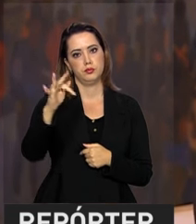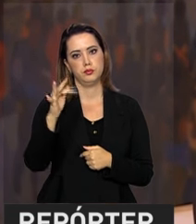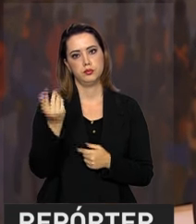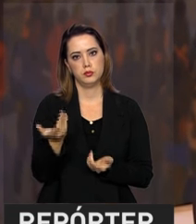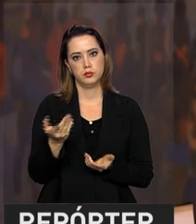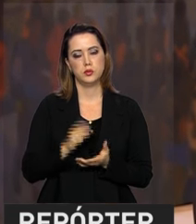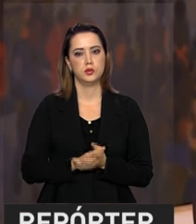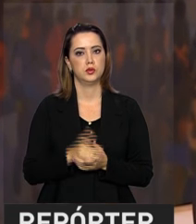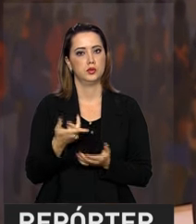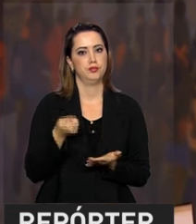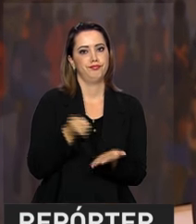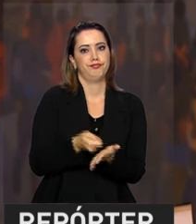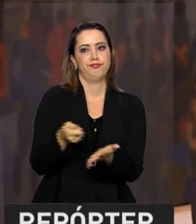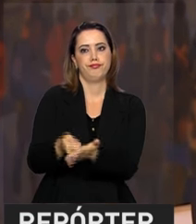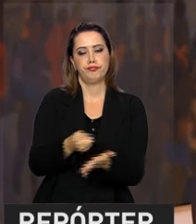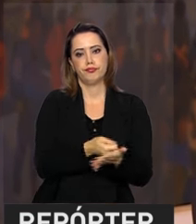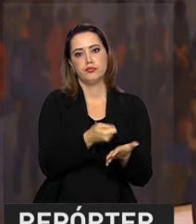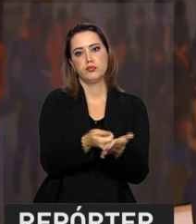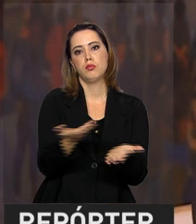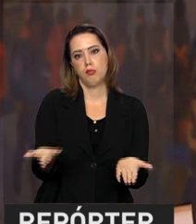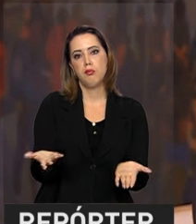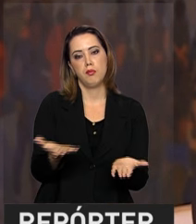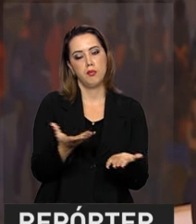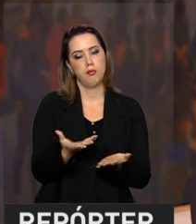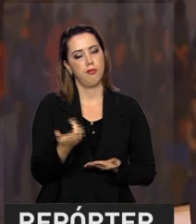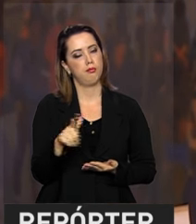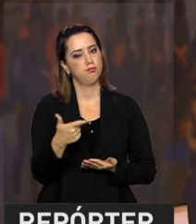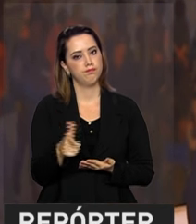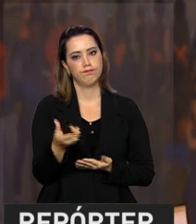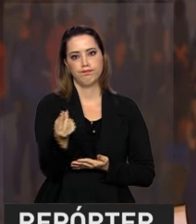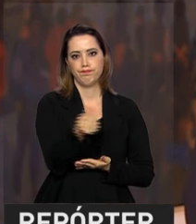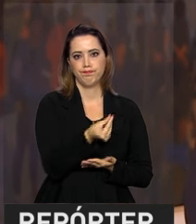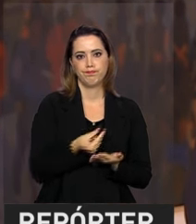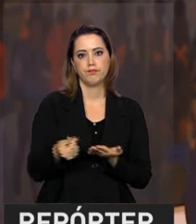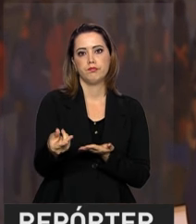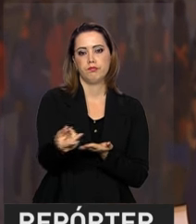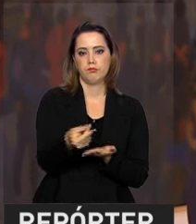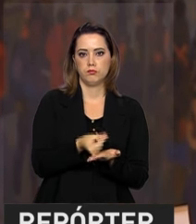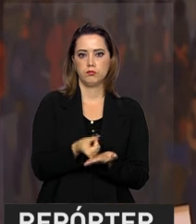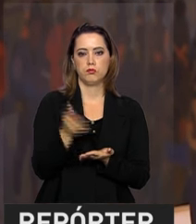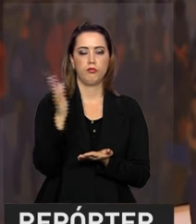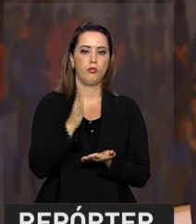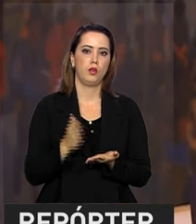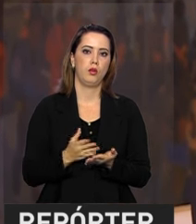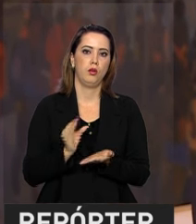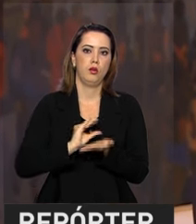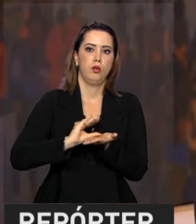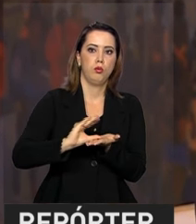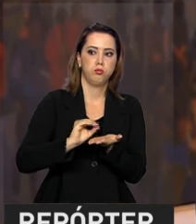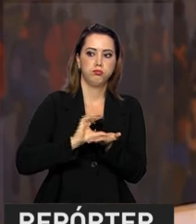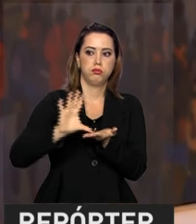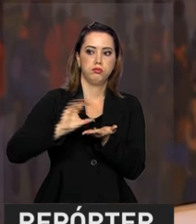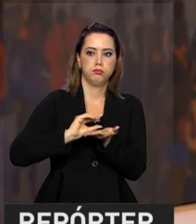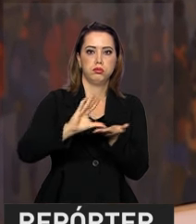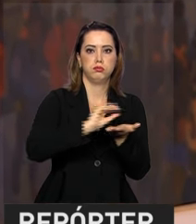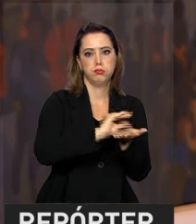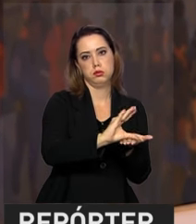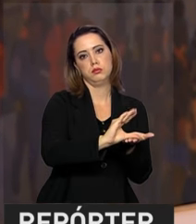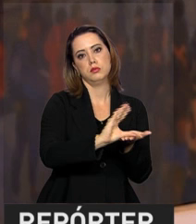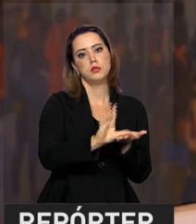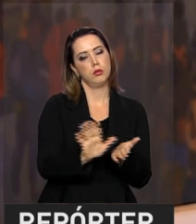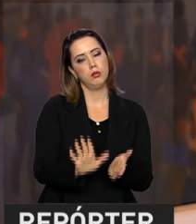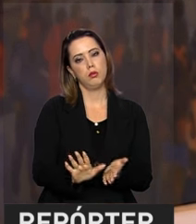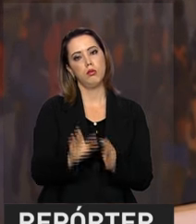há a possibilidade da sociedade brasileira gerar os recursos necessários para continuar expandindo os gastos públicos da mesma